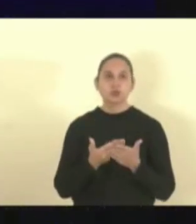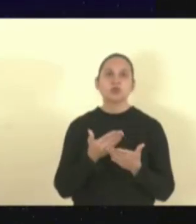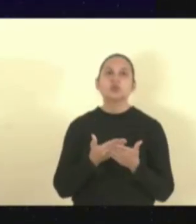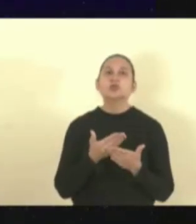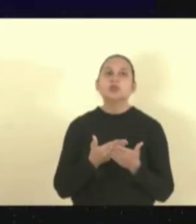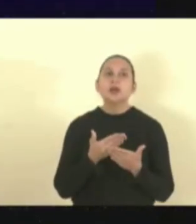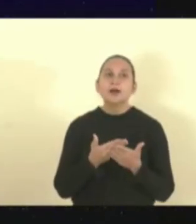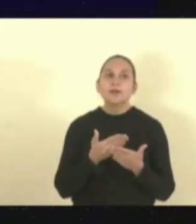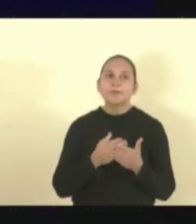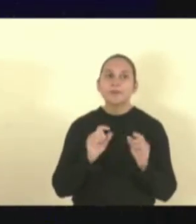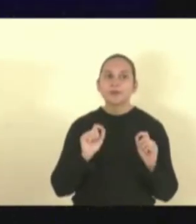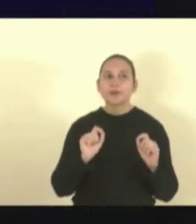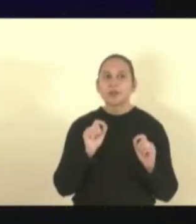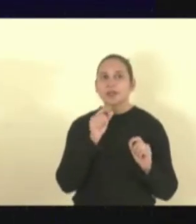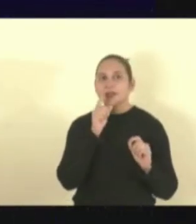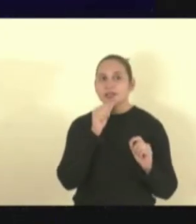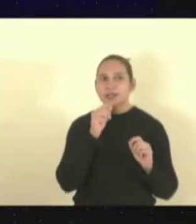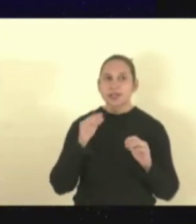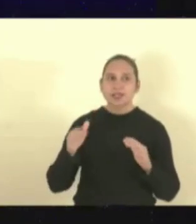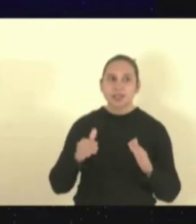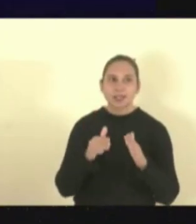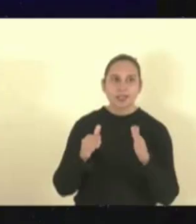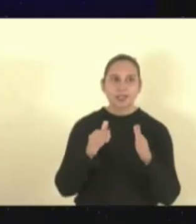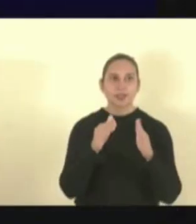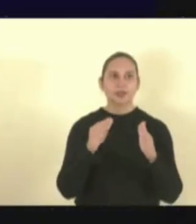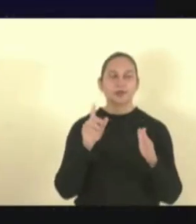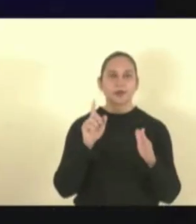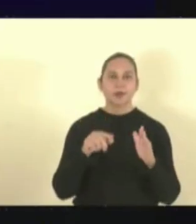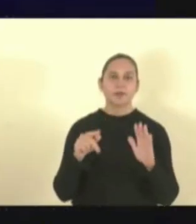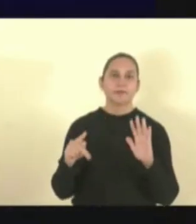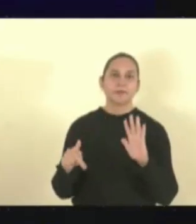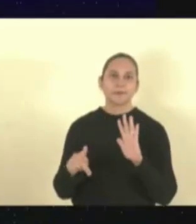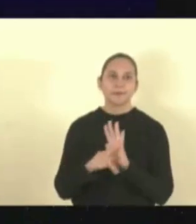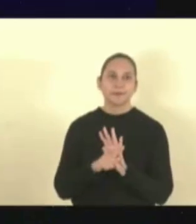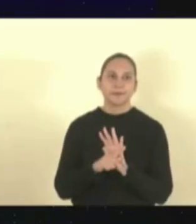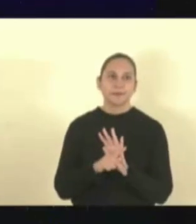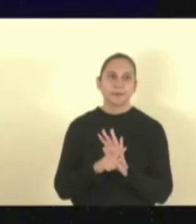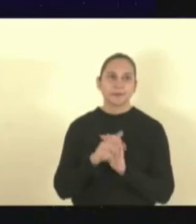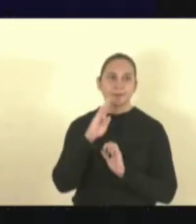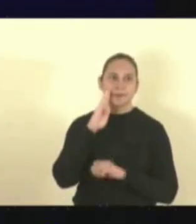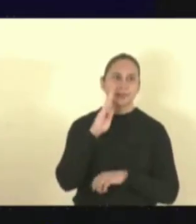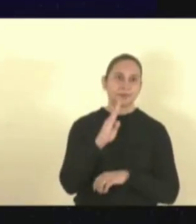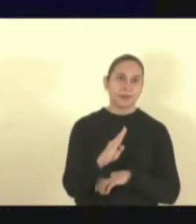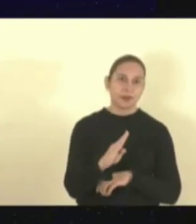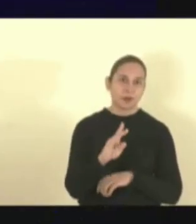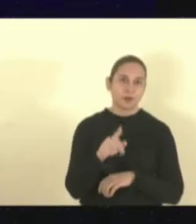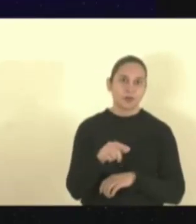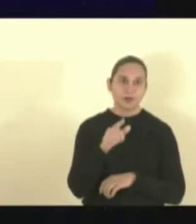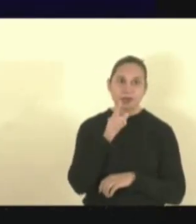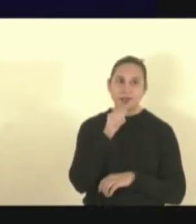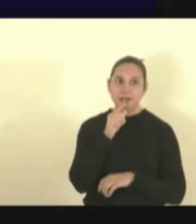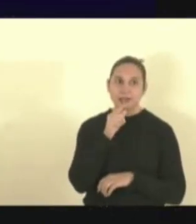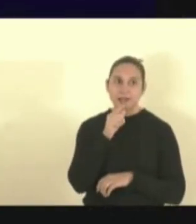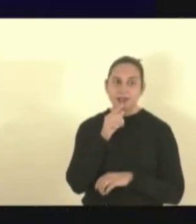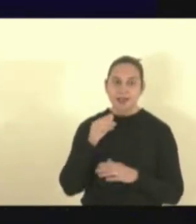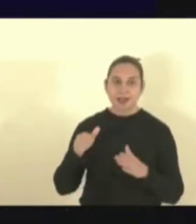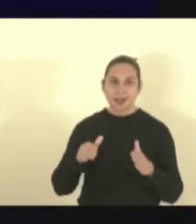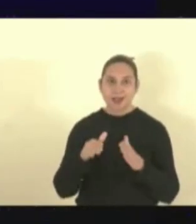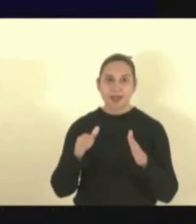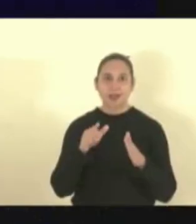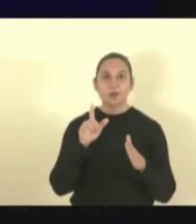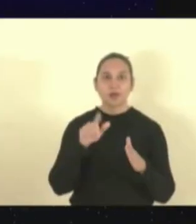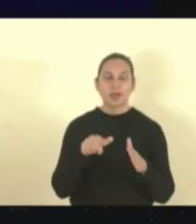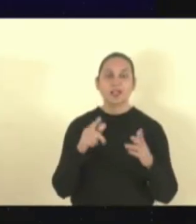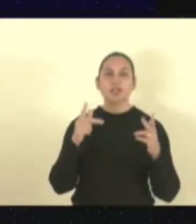dizia que os rios são as artérias, né, da paisagem. E as áreas úmidas podem ser consideradas como os rins, né, porque são sistemas filtradores,